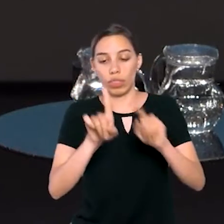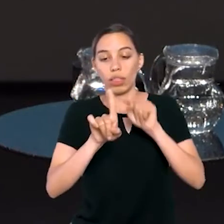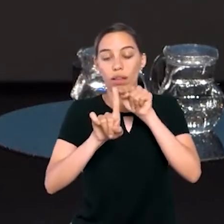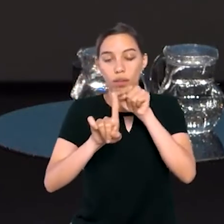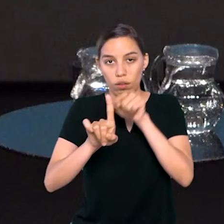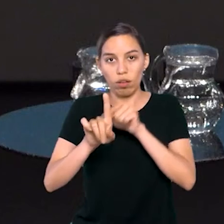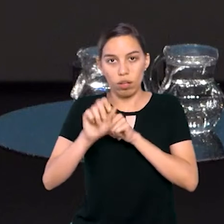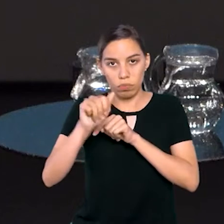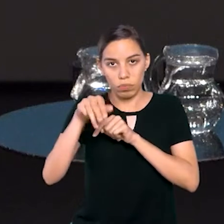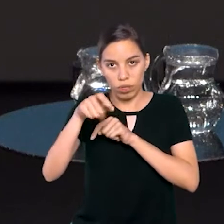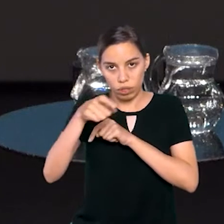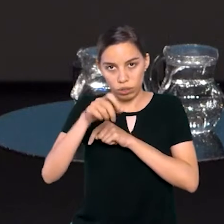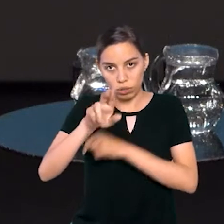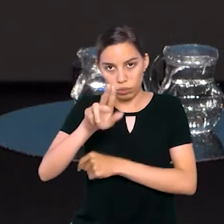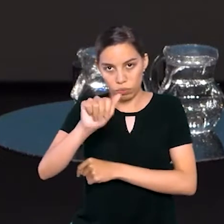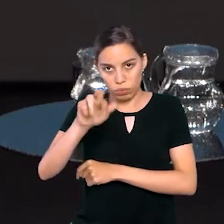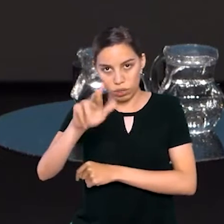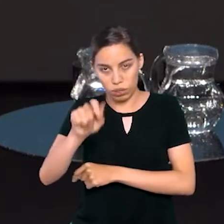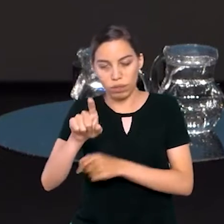Maxuara faz